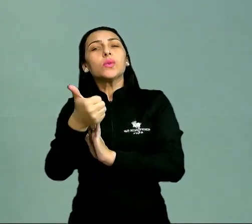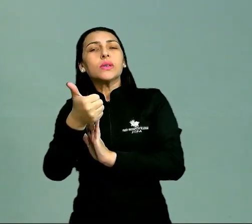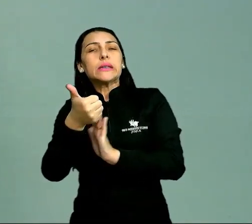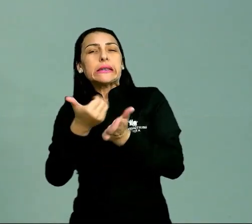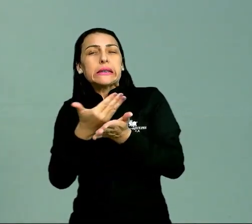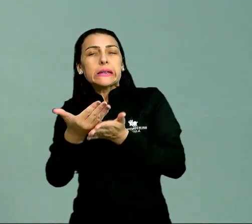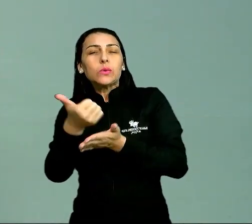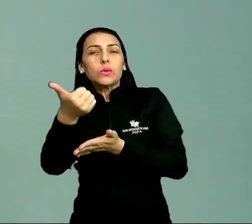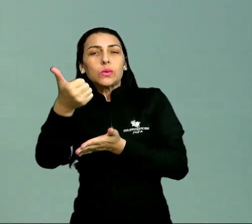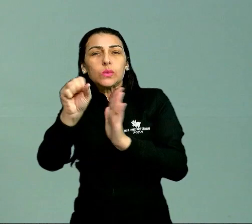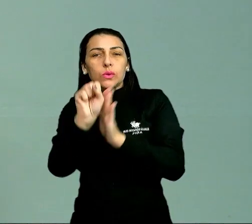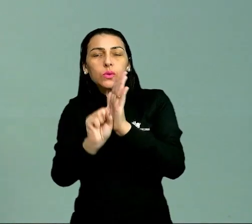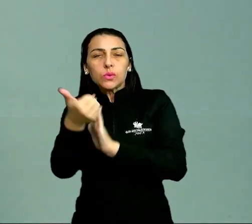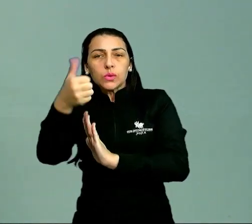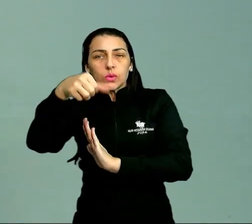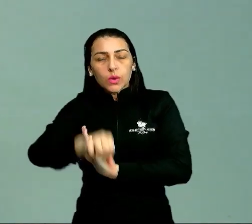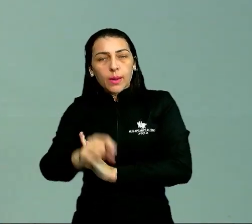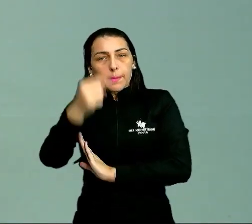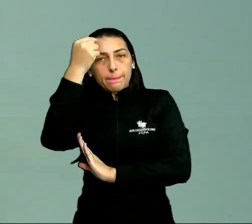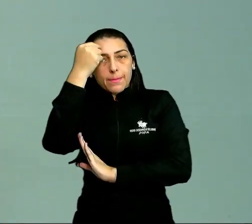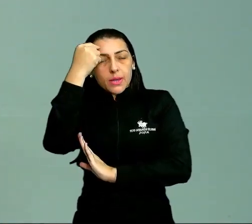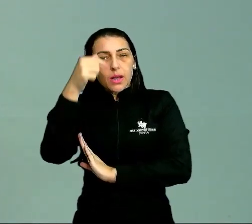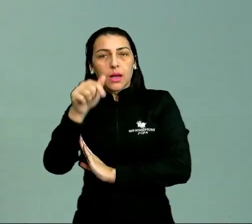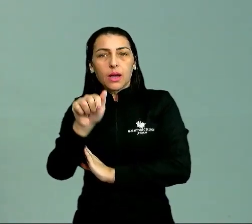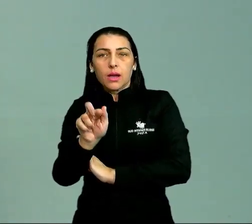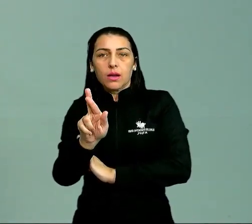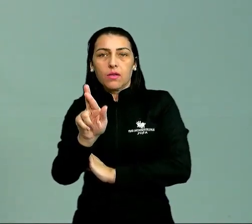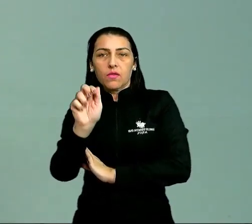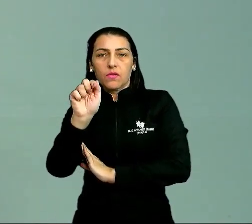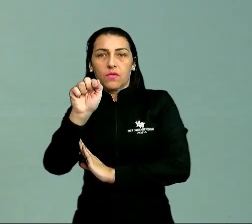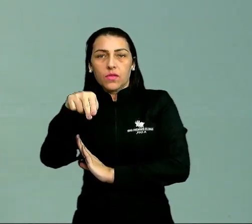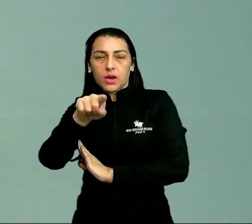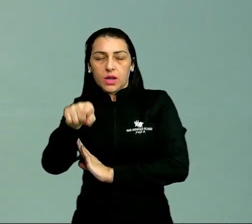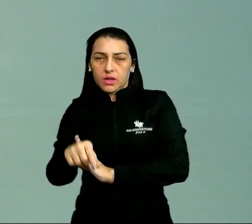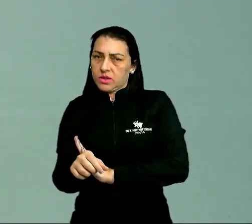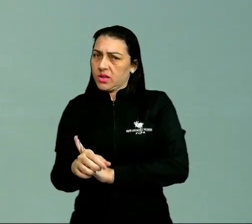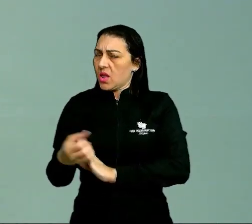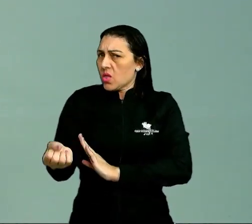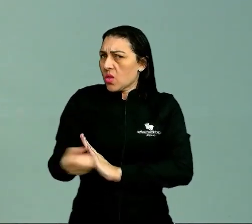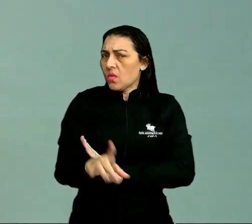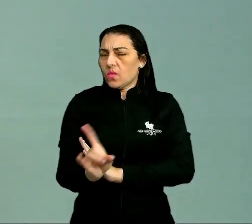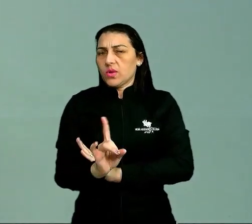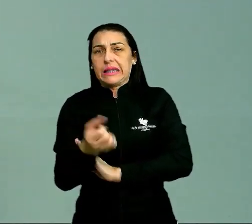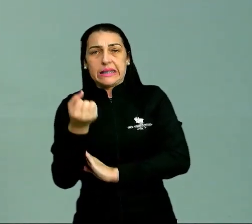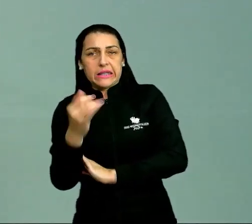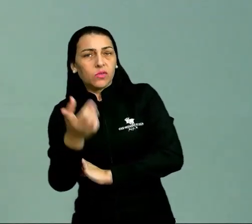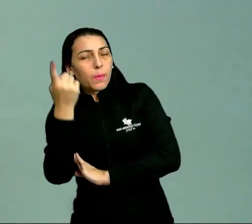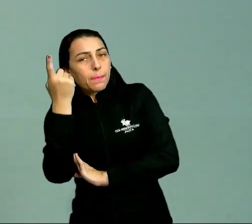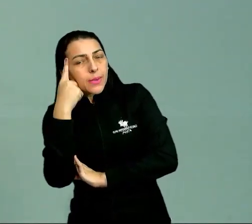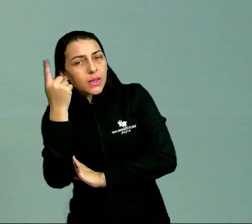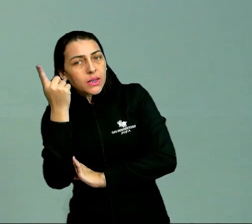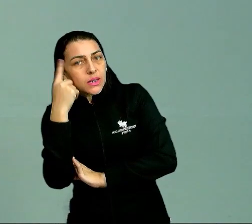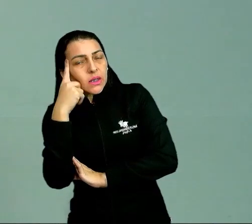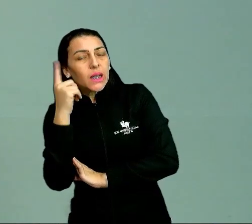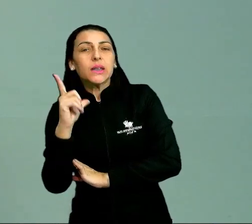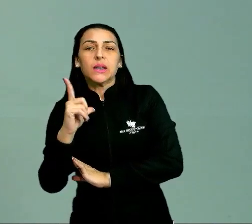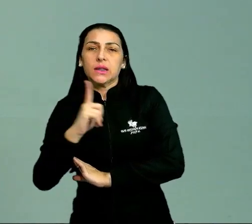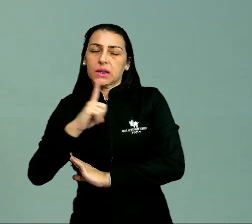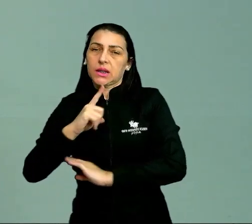XIX. Então, esse pensamento do Franz Boas não é um pensamento tão recente assim, se a gente for pensar em